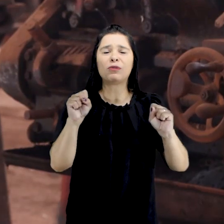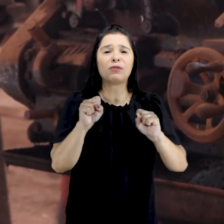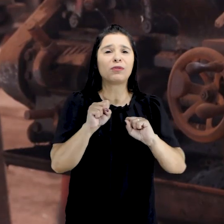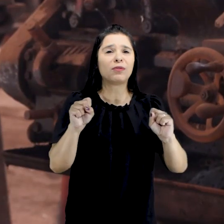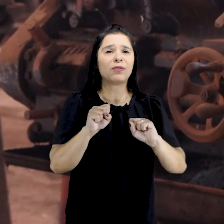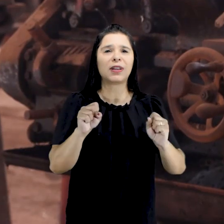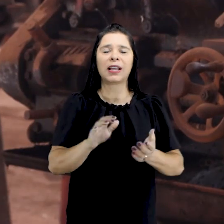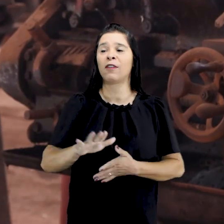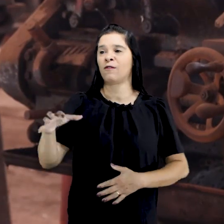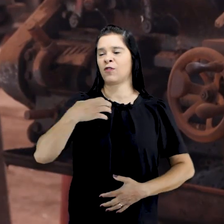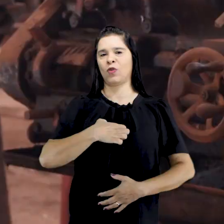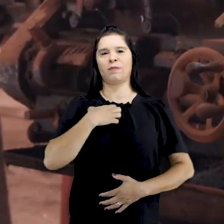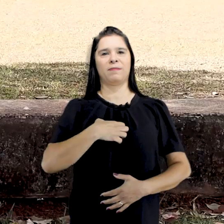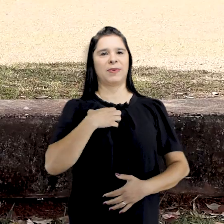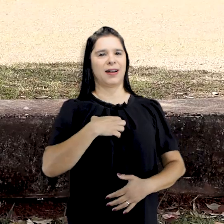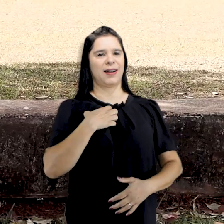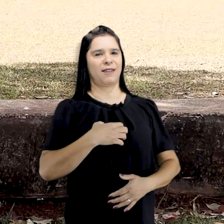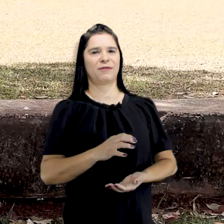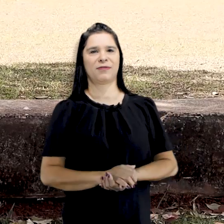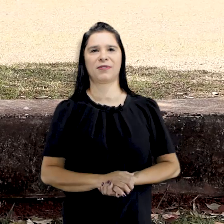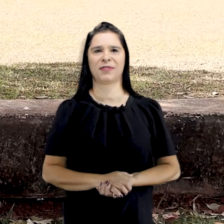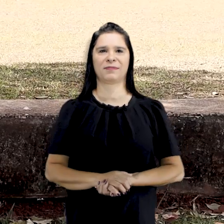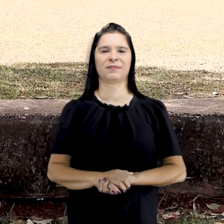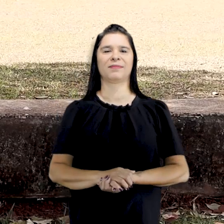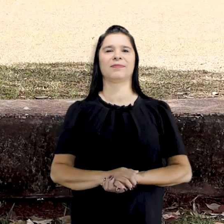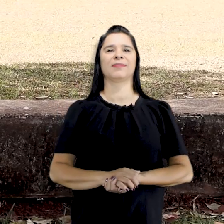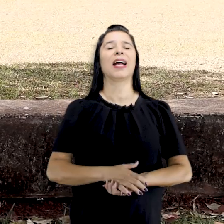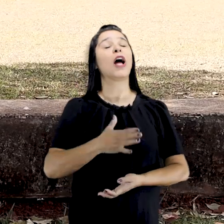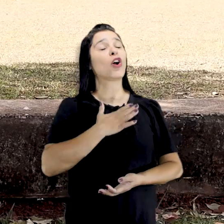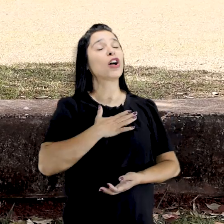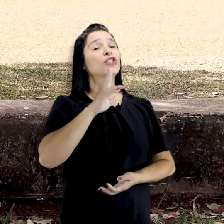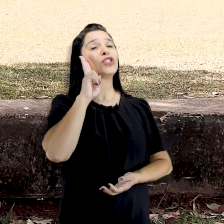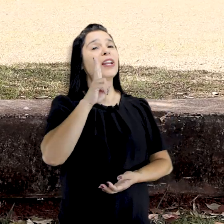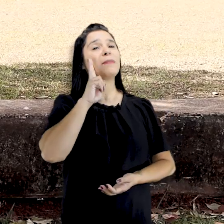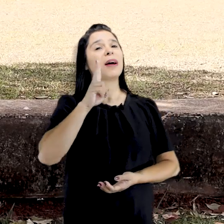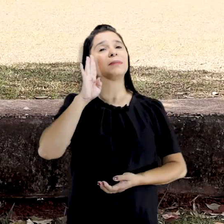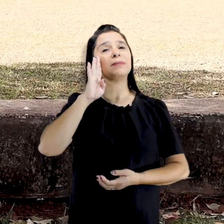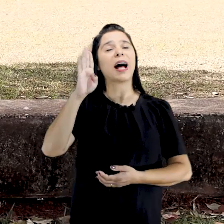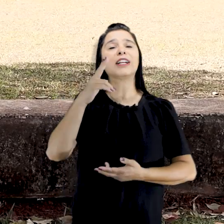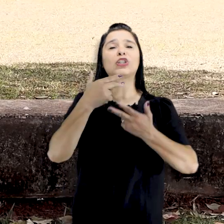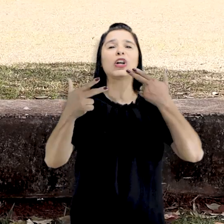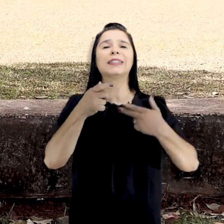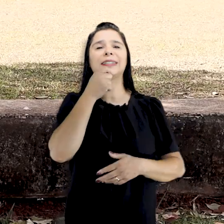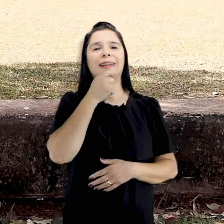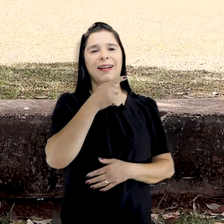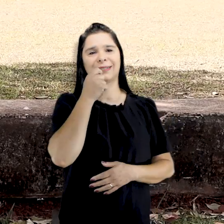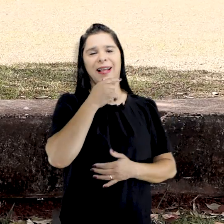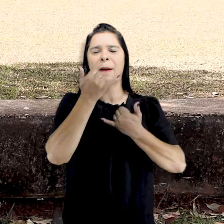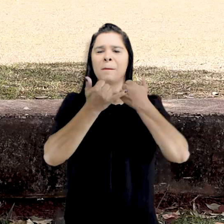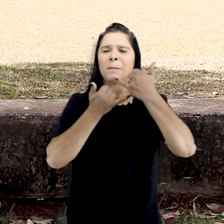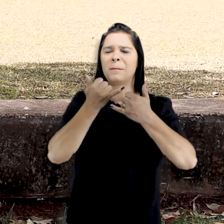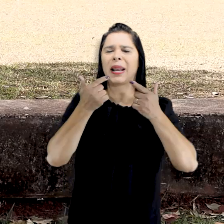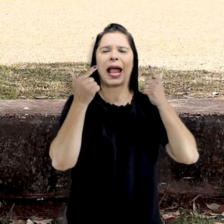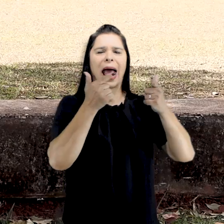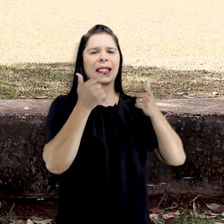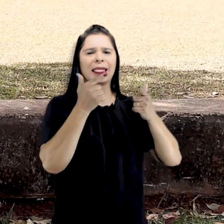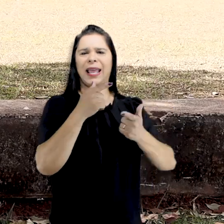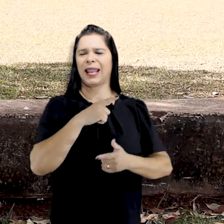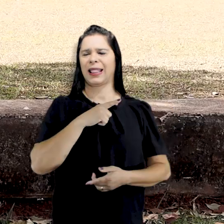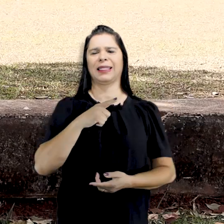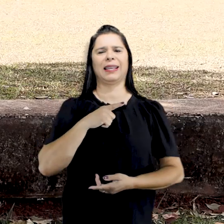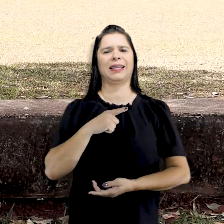bravo assim. Mas eu gosto de lembrar mais as coisas engraçadas, as brincadeiras que eram feitas. Então a